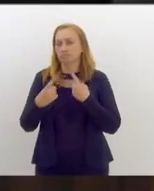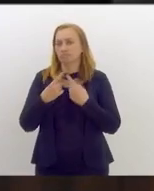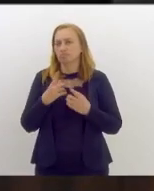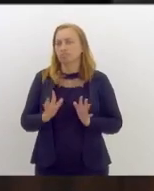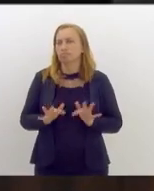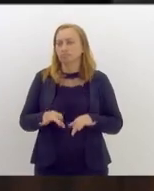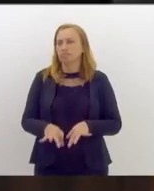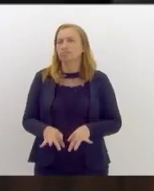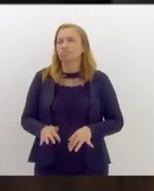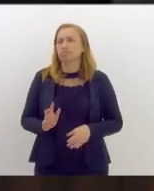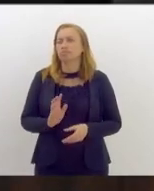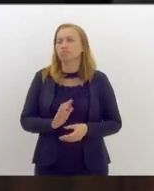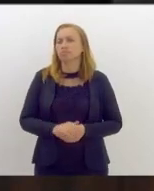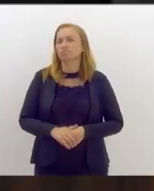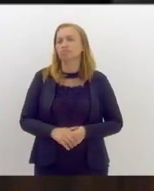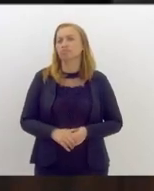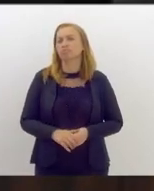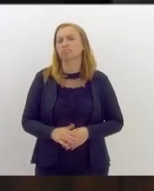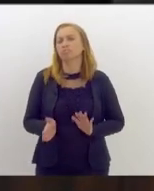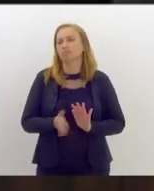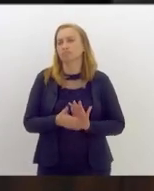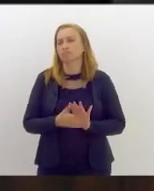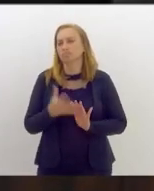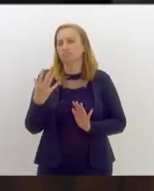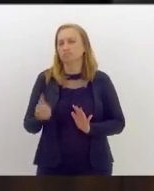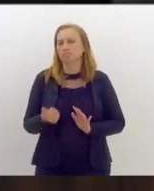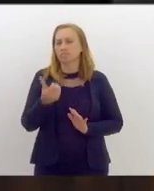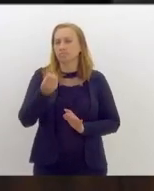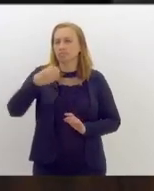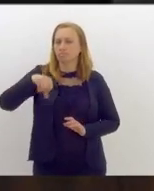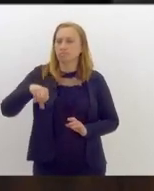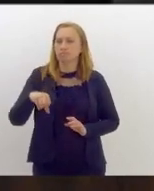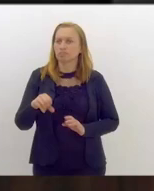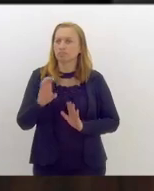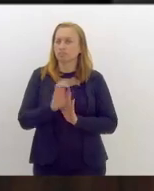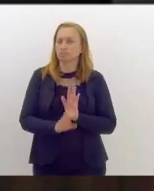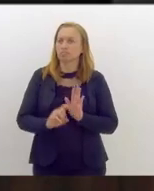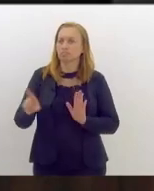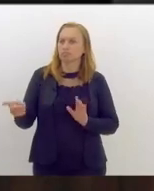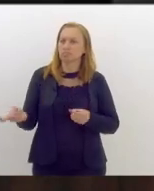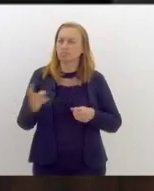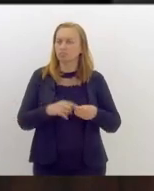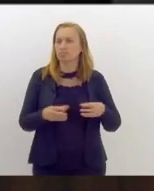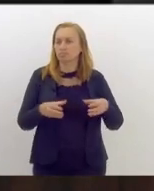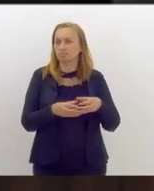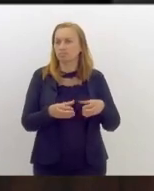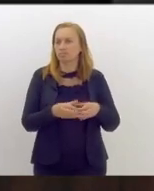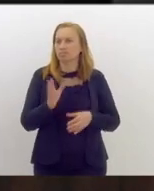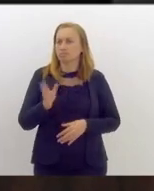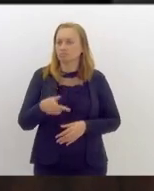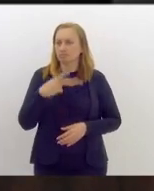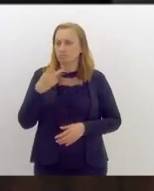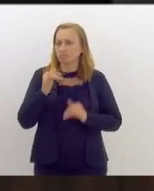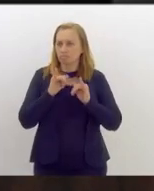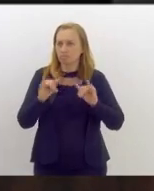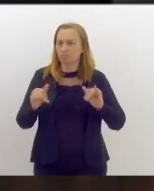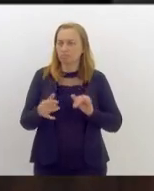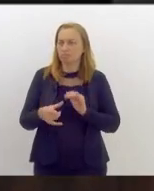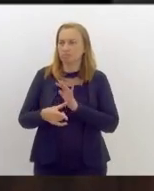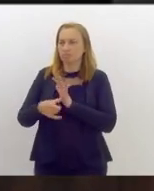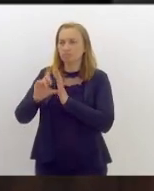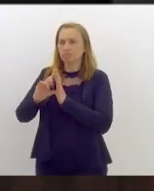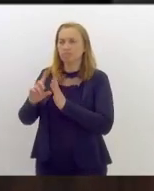discutir encerrada a discussão presente proposta recebeu 19 emendas retorna às comissões Como eu havia anunciado antes